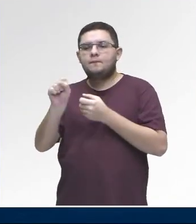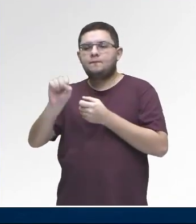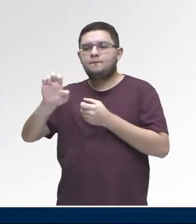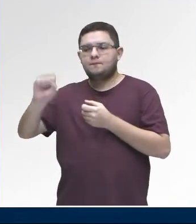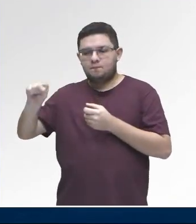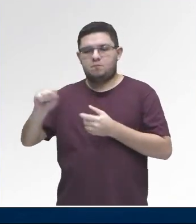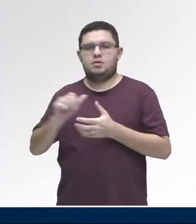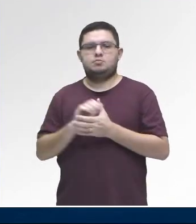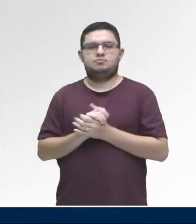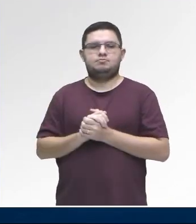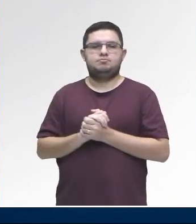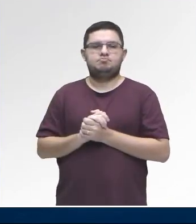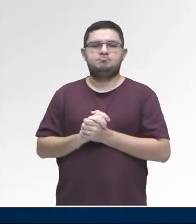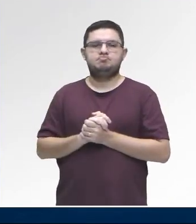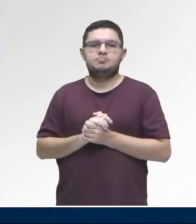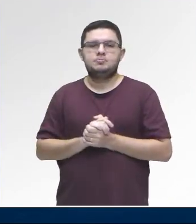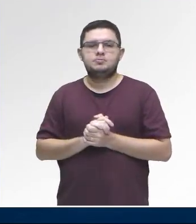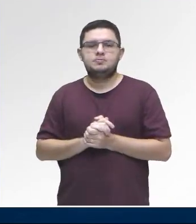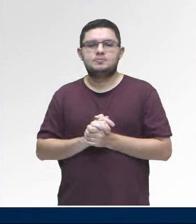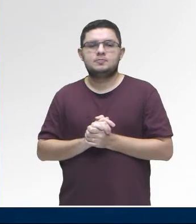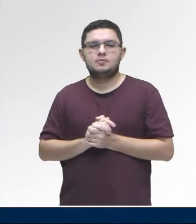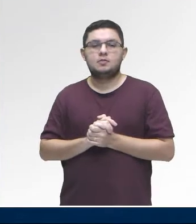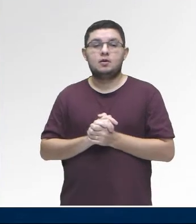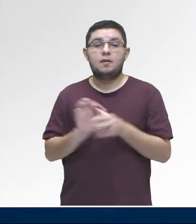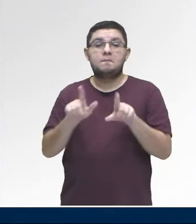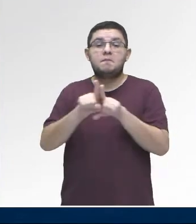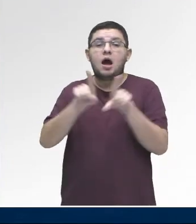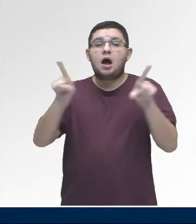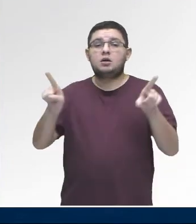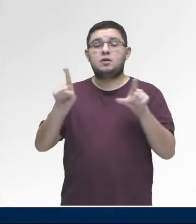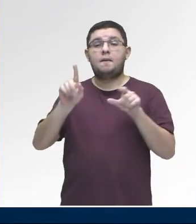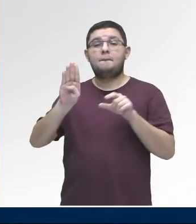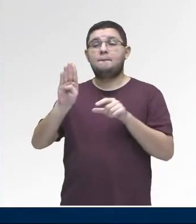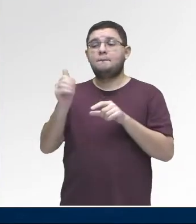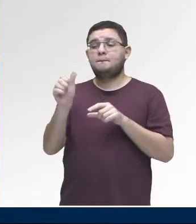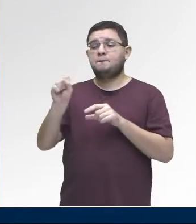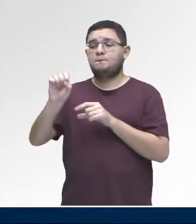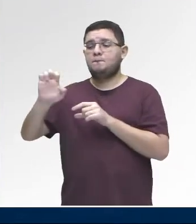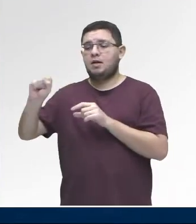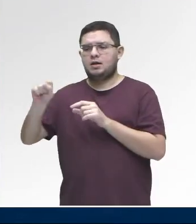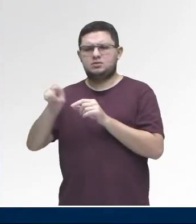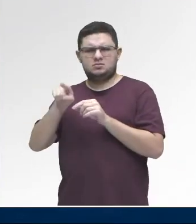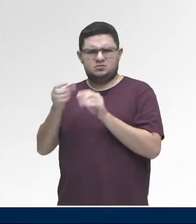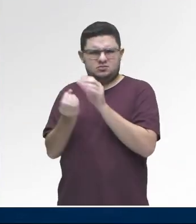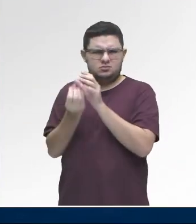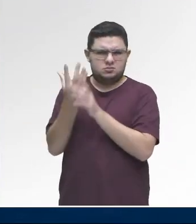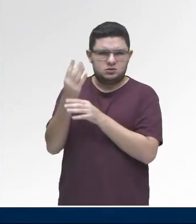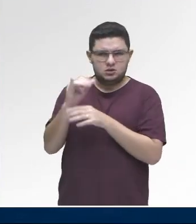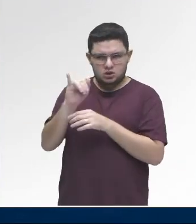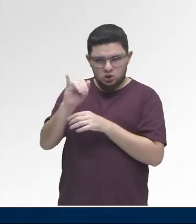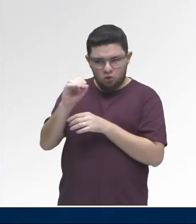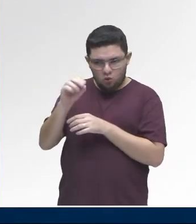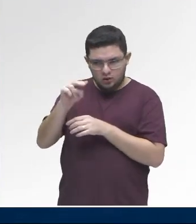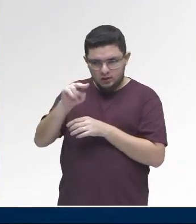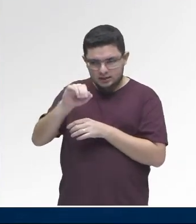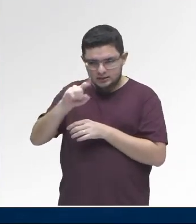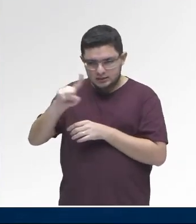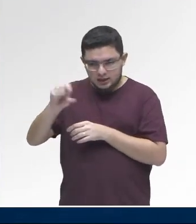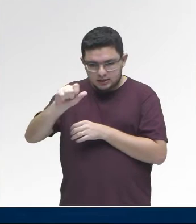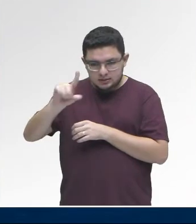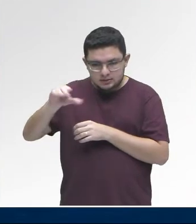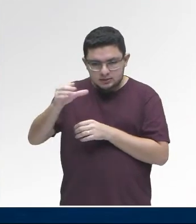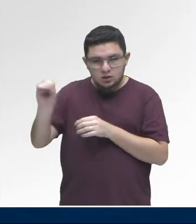bases não se ionizam, as bases se dissociam, ou